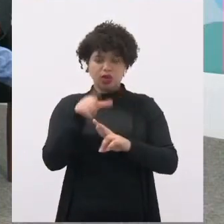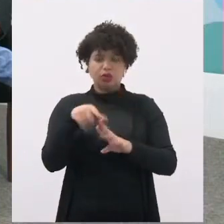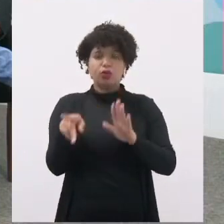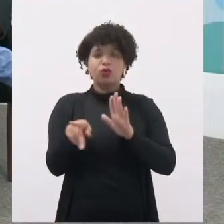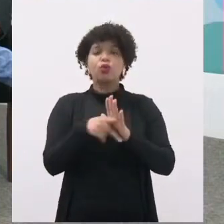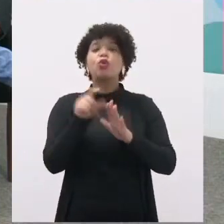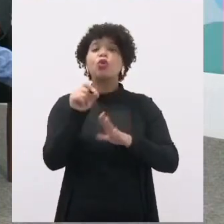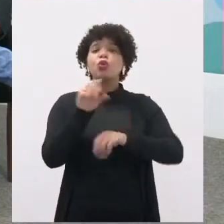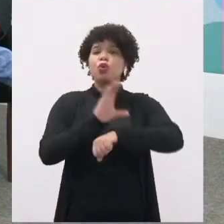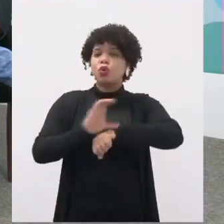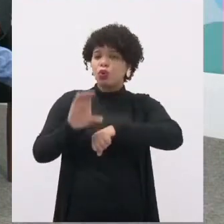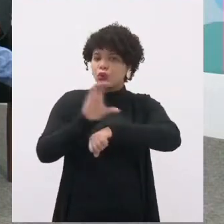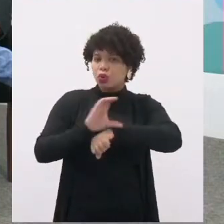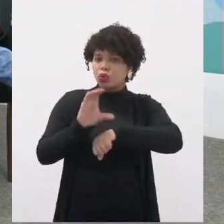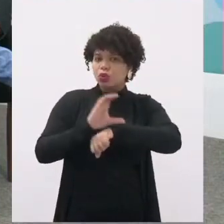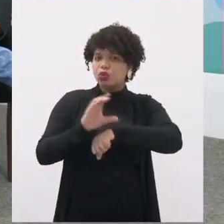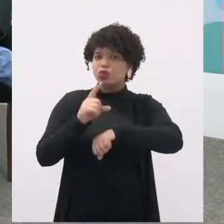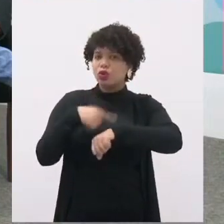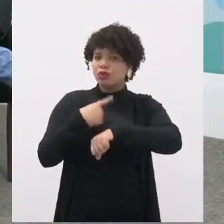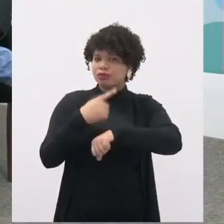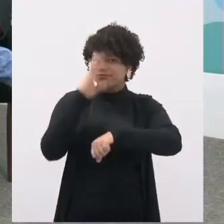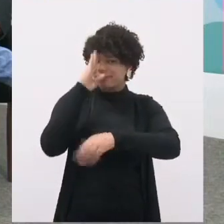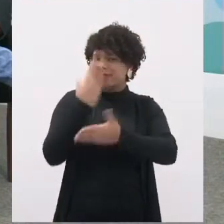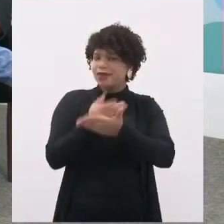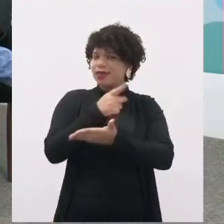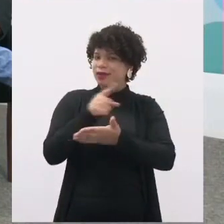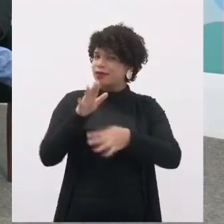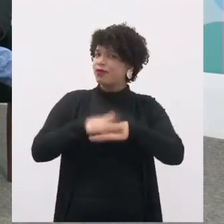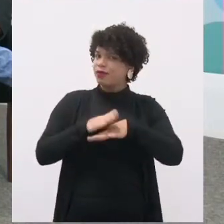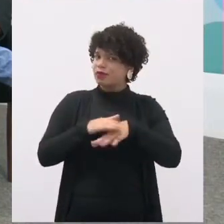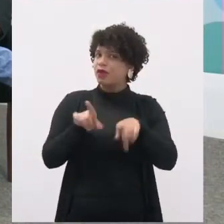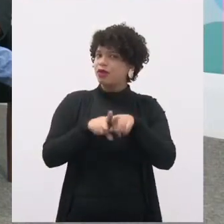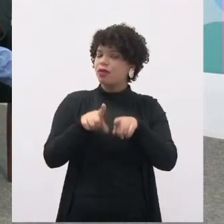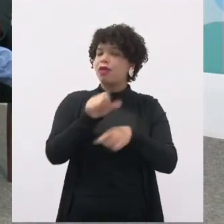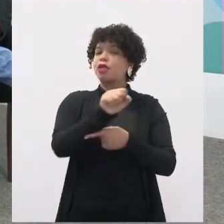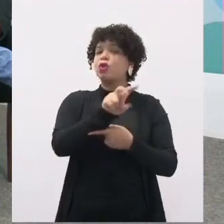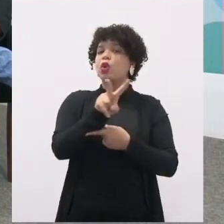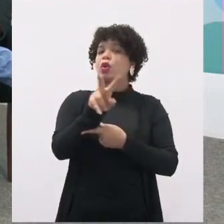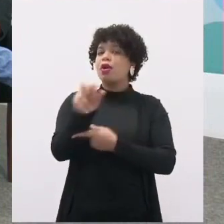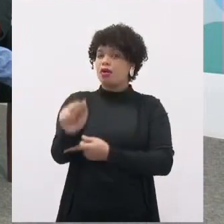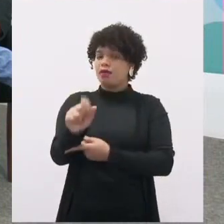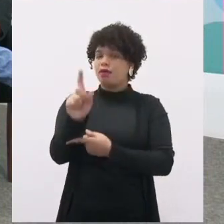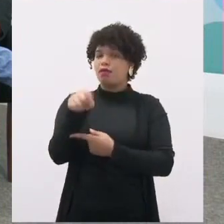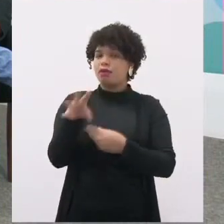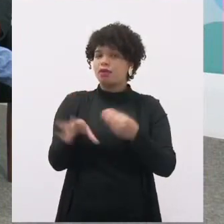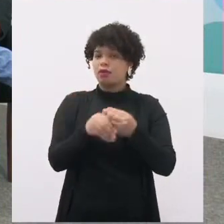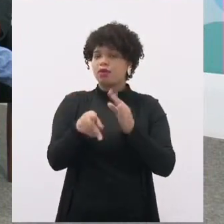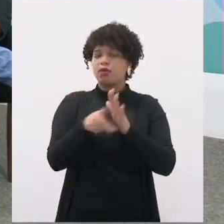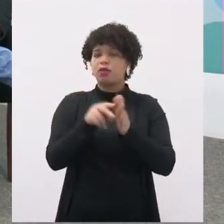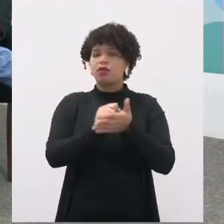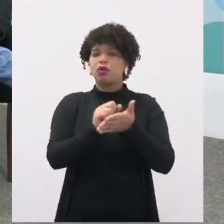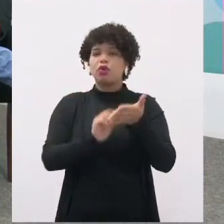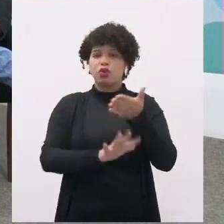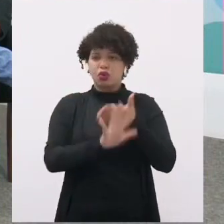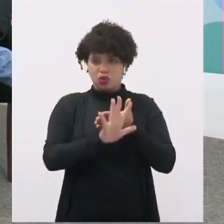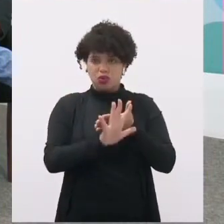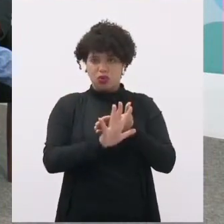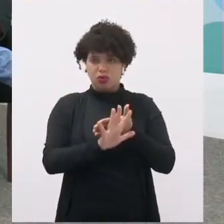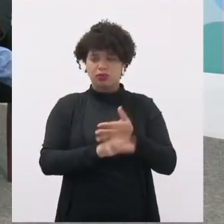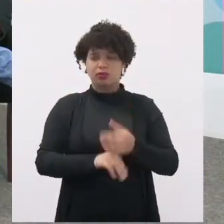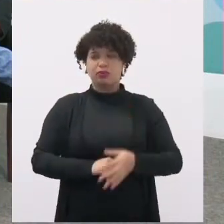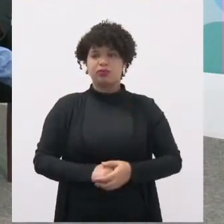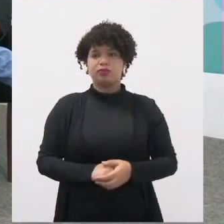que provavelmente a gente acredita que vocês estejam fazendo também no AVA, de implementação do currículo. Então, aqui nós